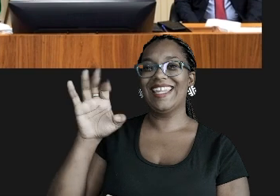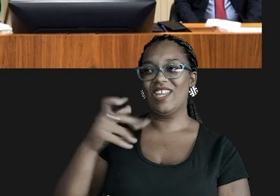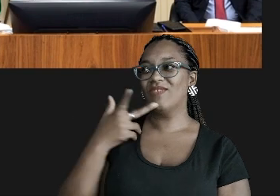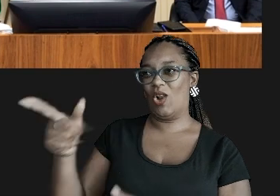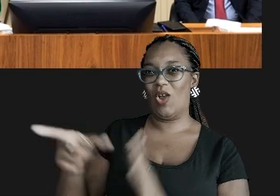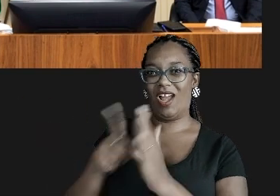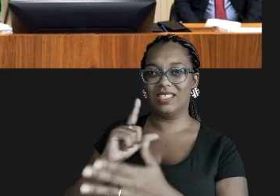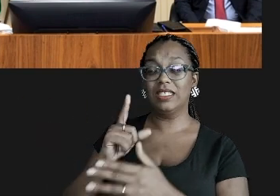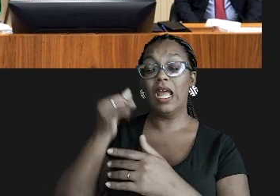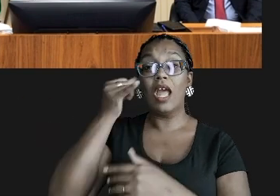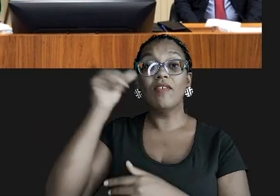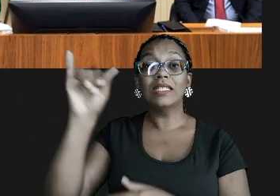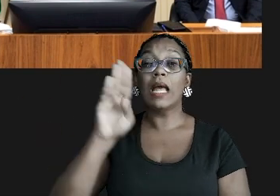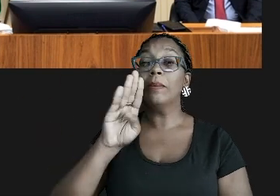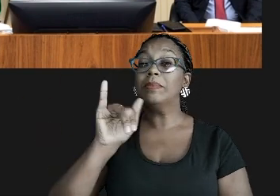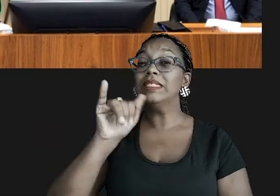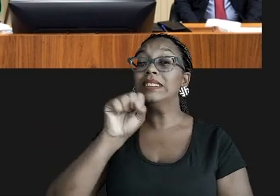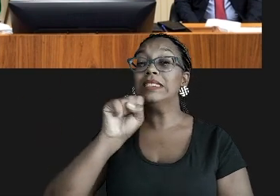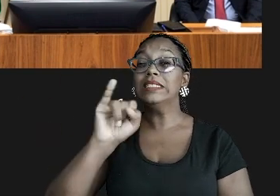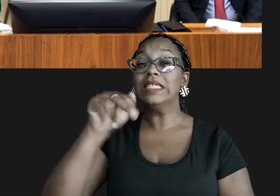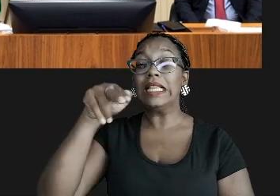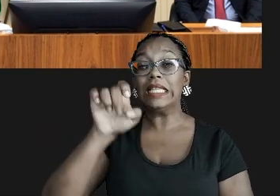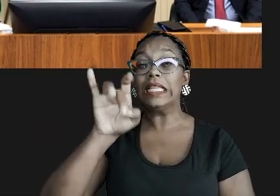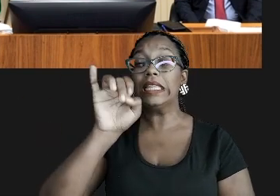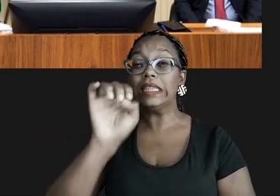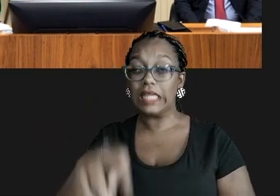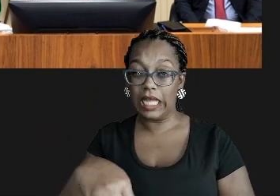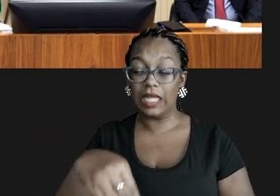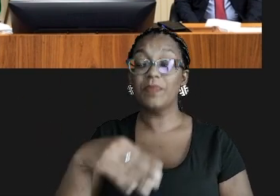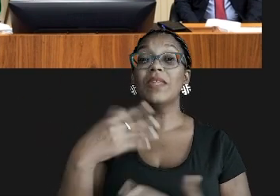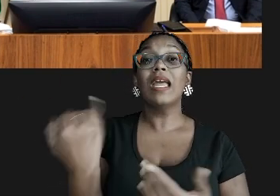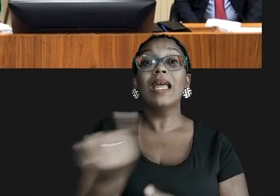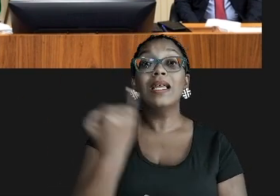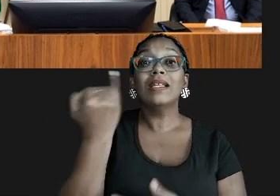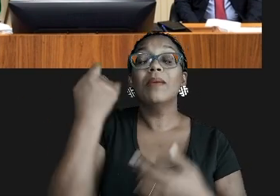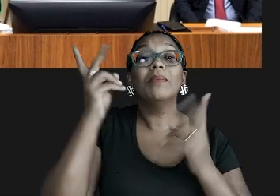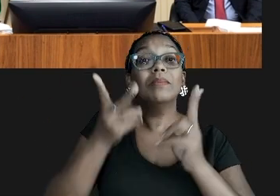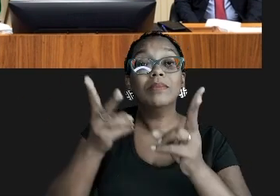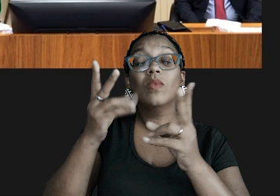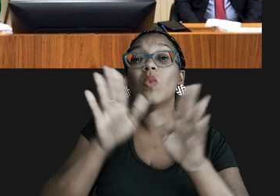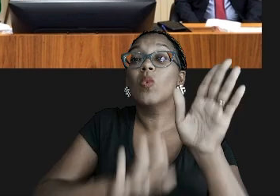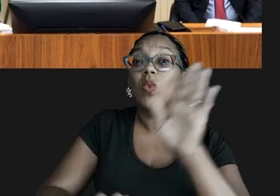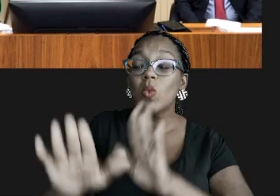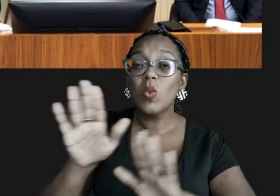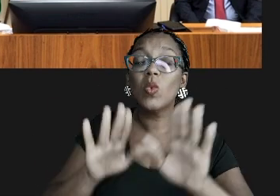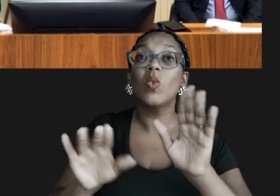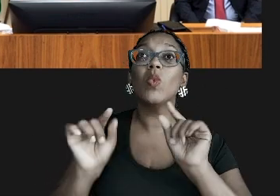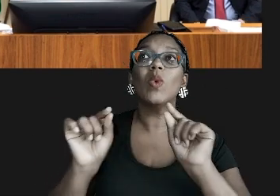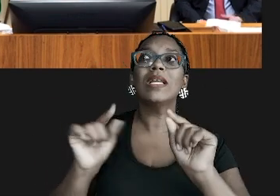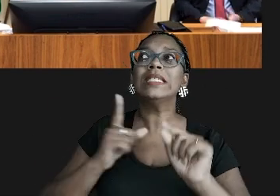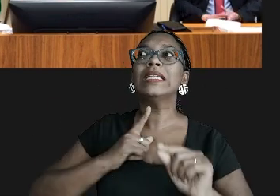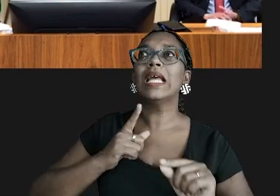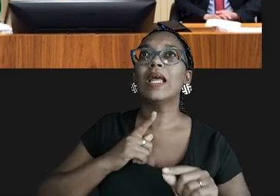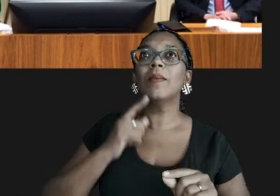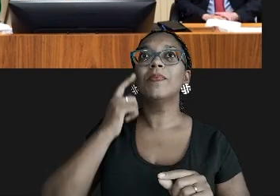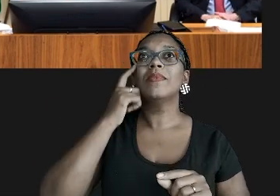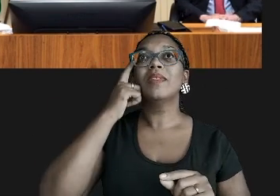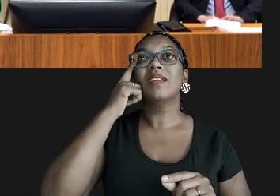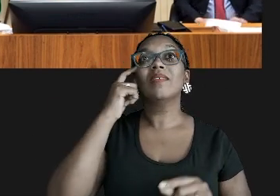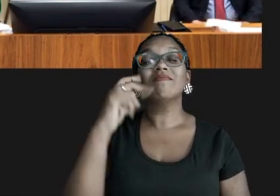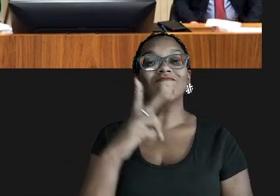evitar o bisignídeo e questões do gênero e ter sempre um cuidado de ter a